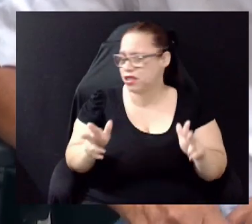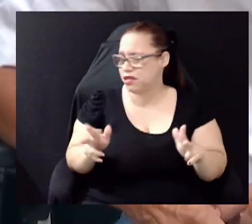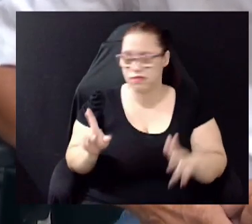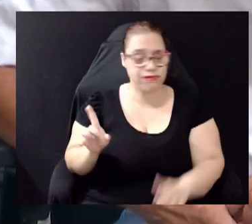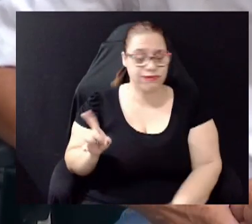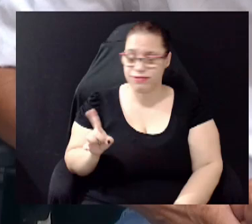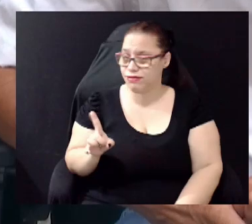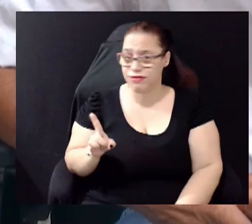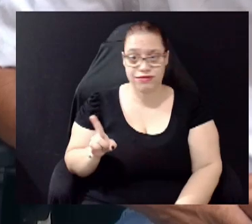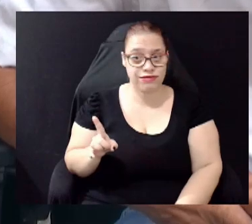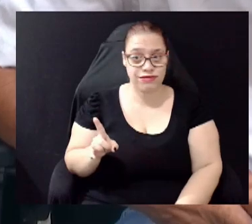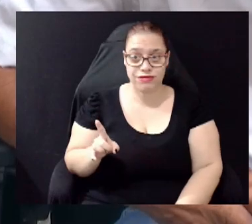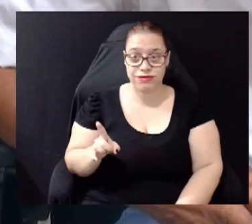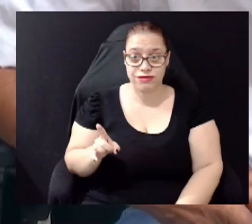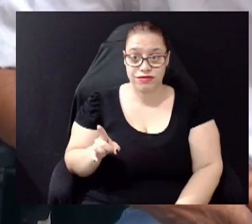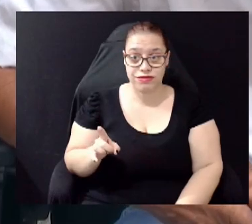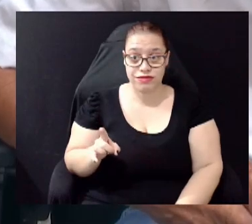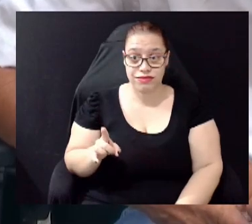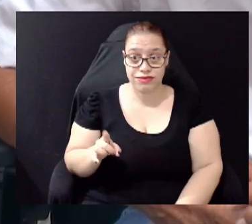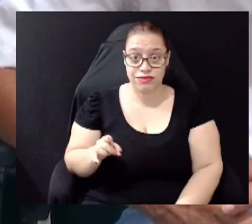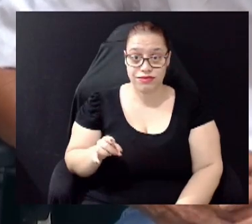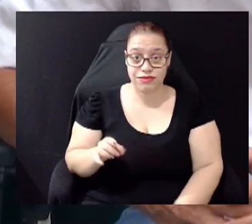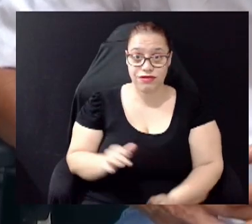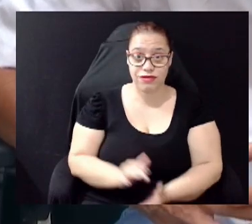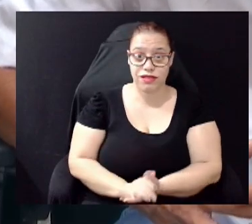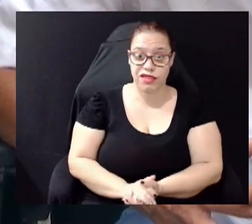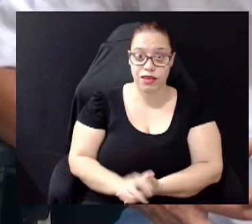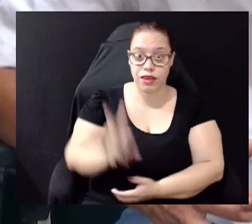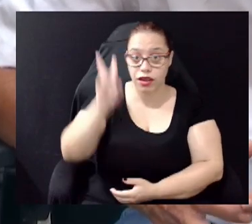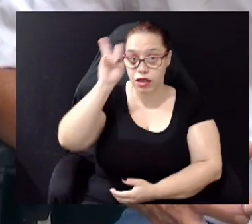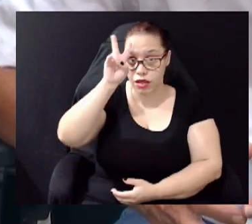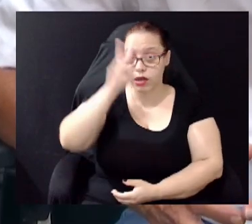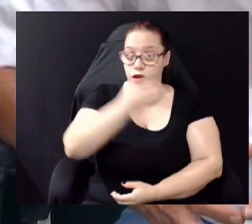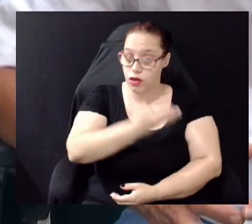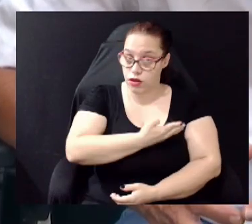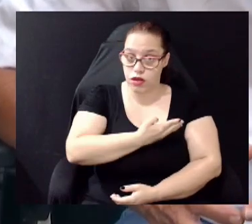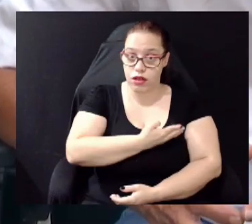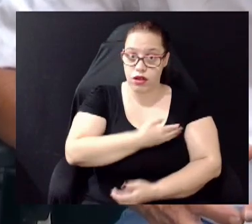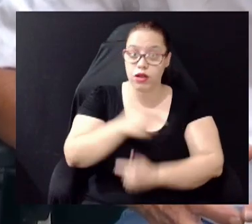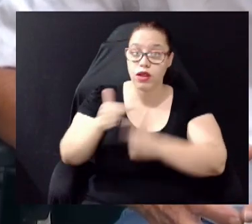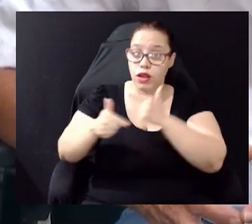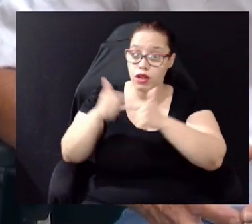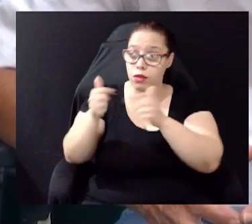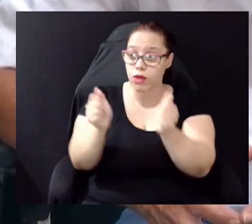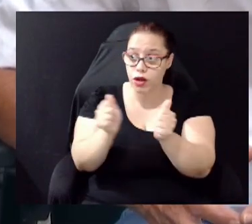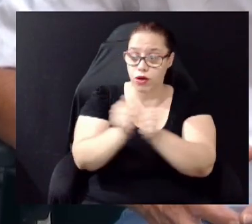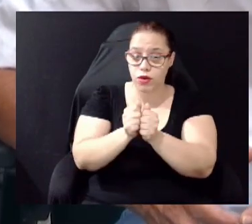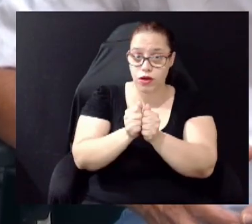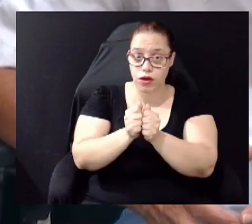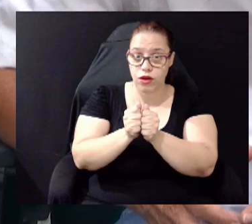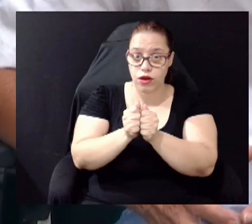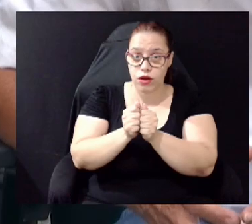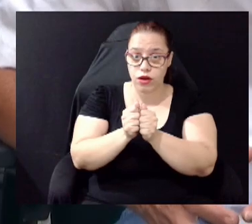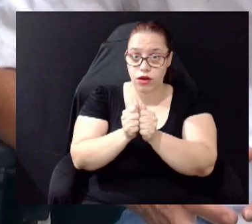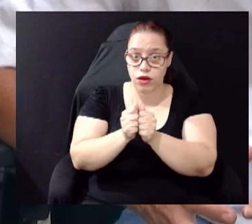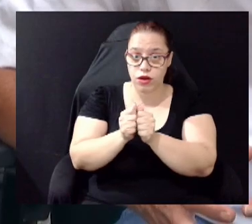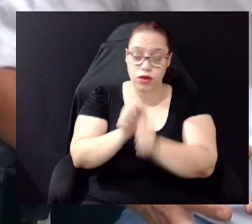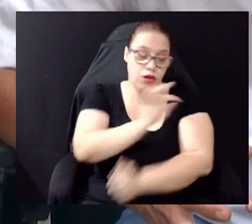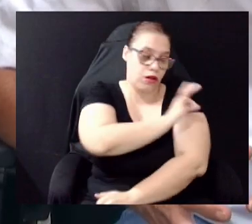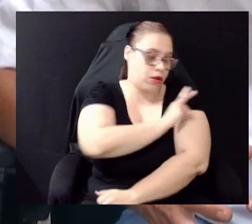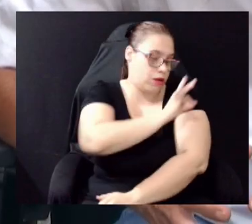Me veio a lembrança de uma colega que trabalhou com a gente no plantão, uma técnica de